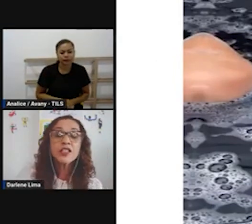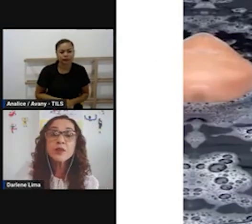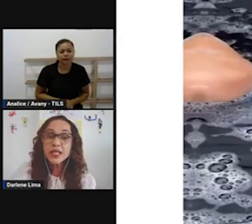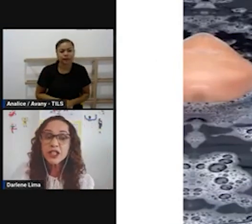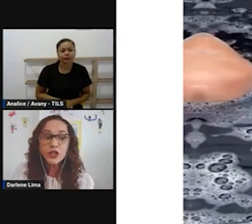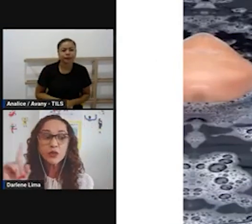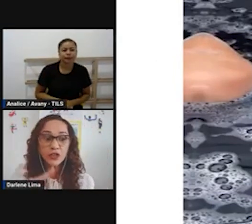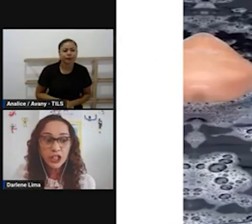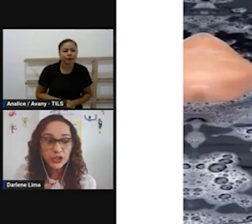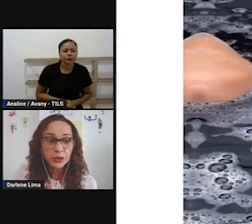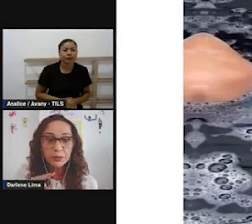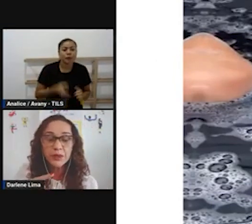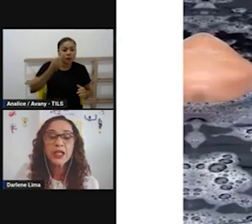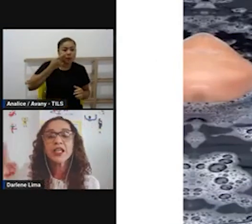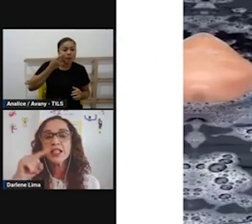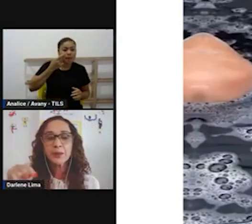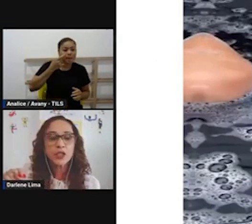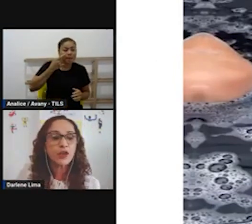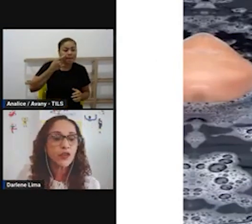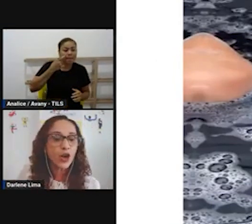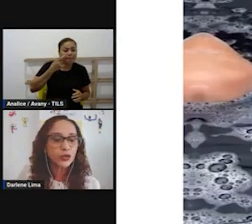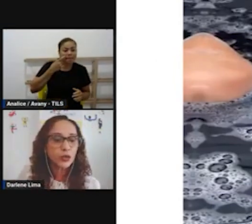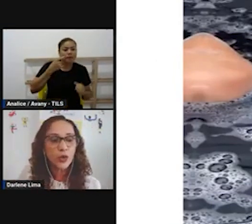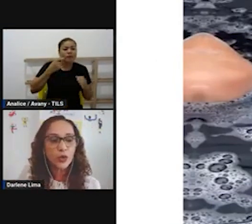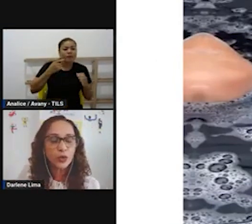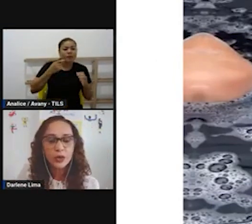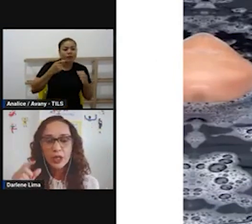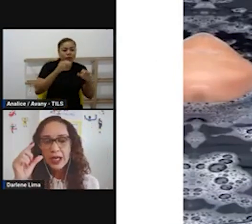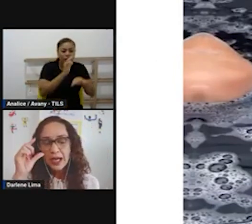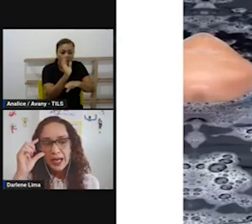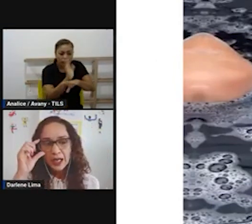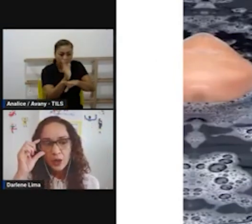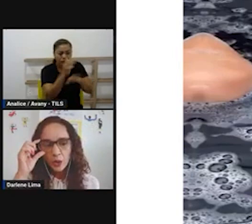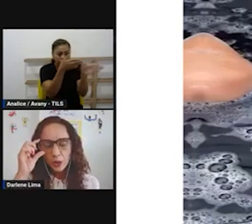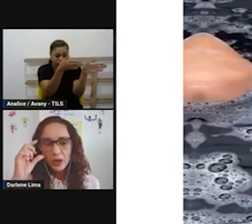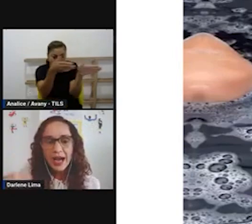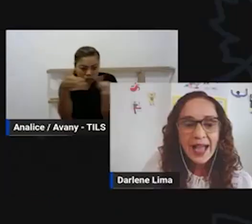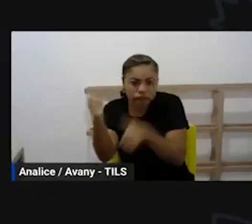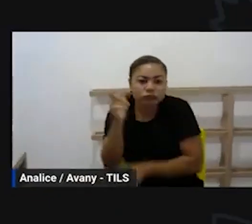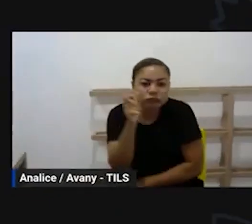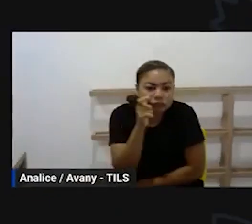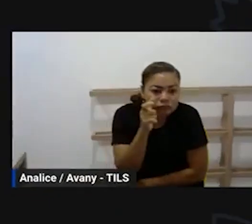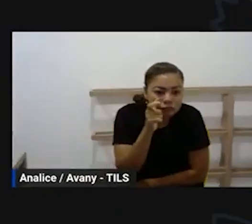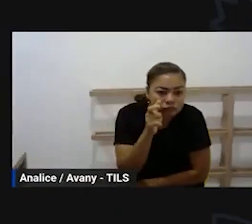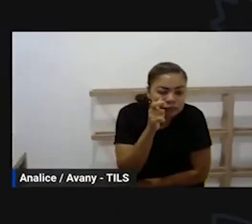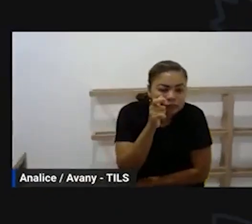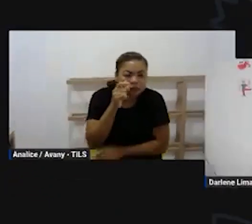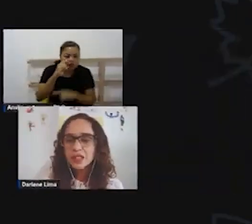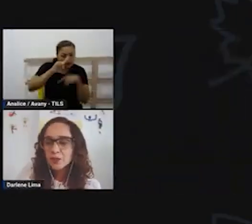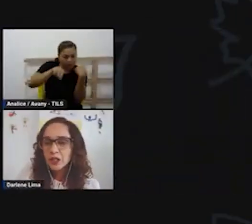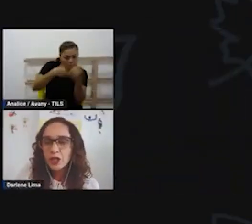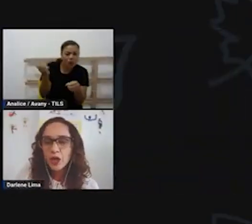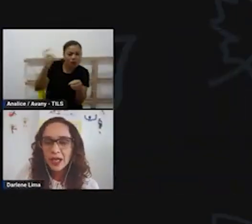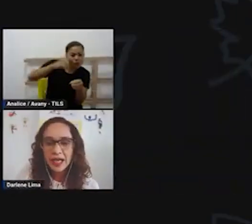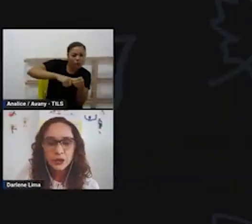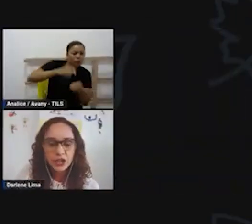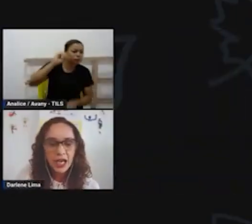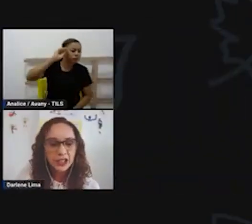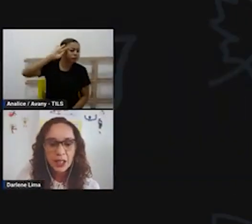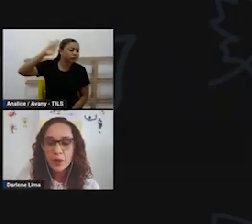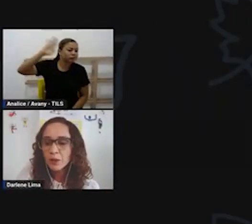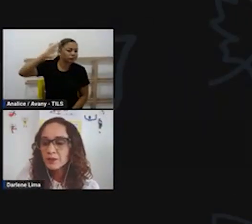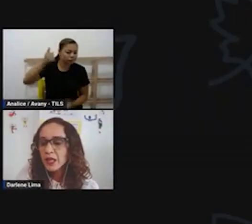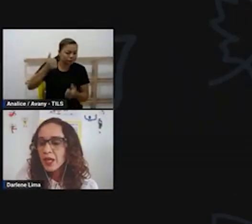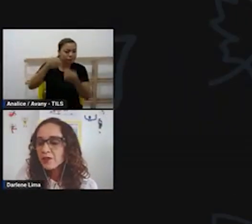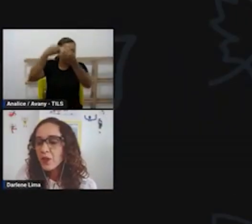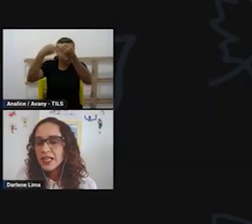Nós vamos assistir um vídeo e depois eu volto com a reflexão que vocês podem colocar aí no chat,